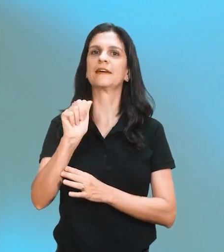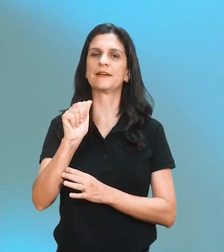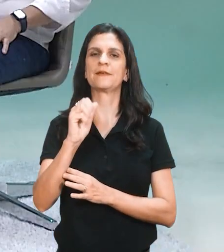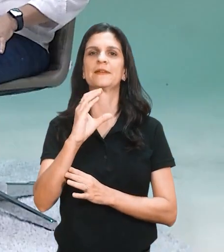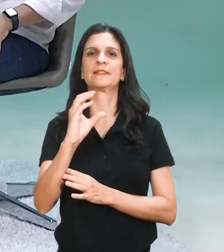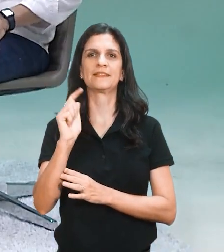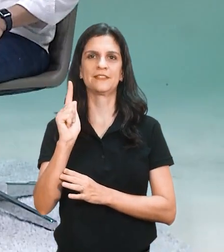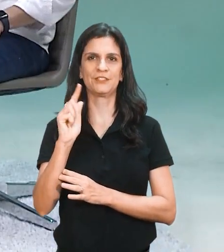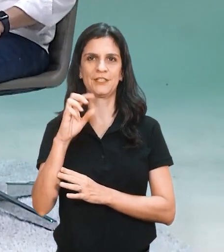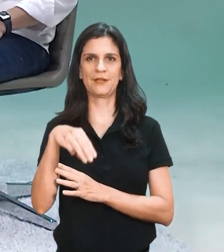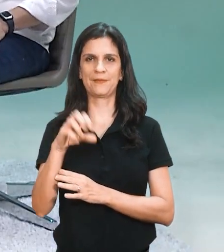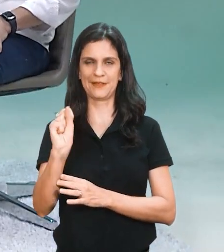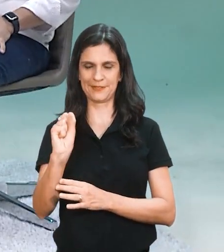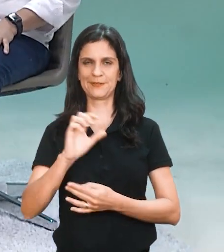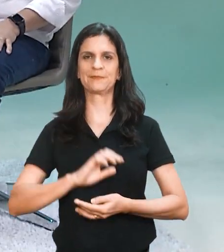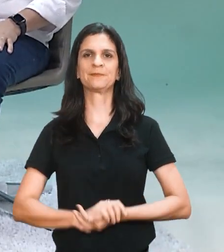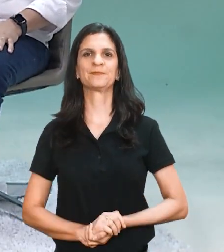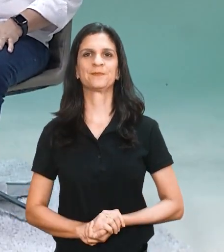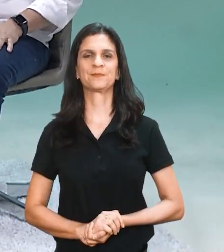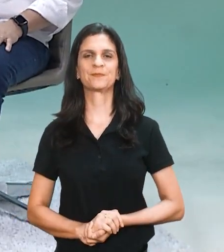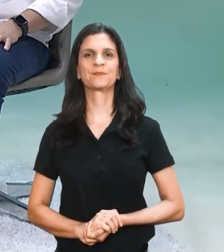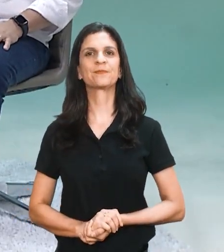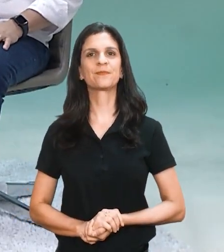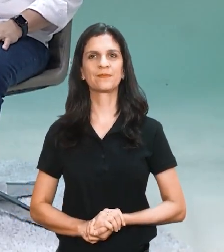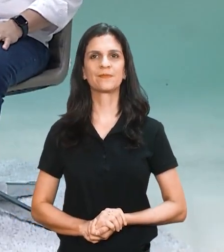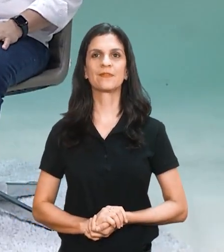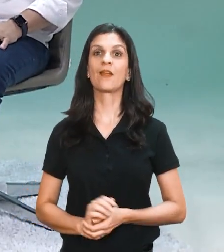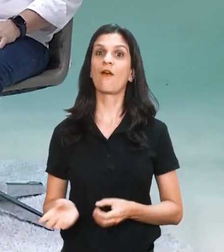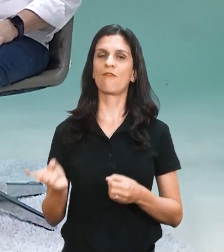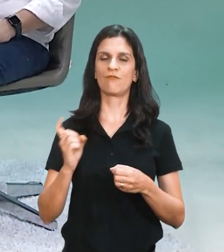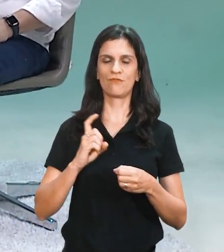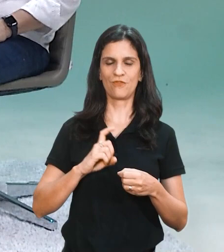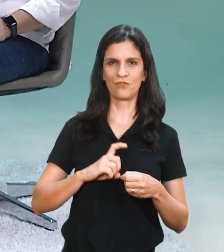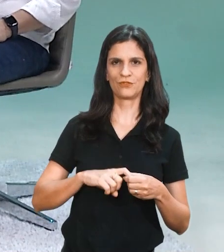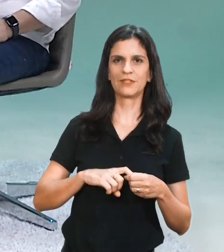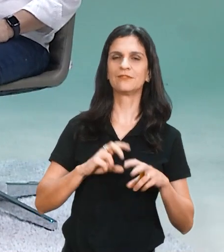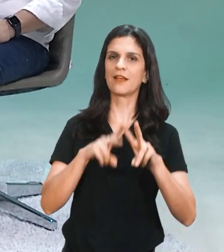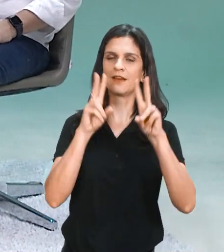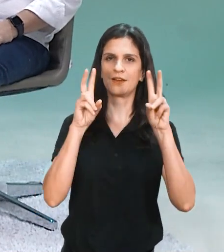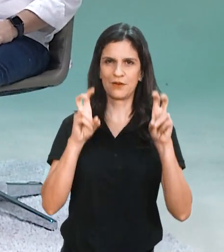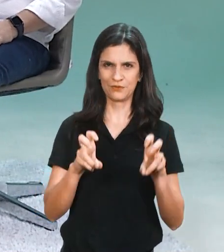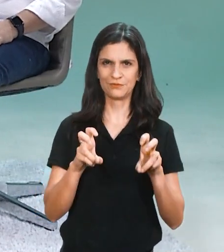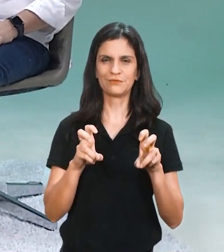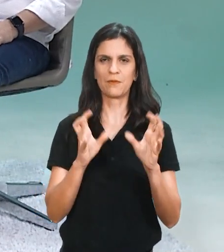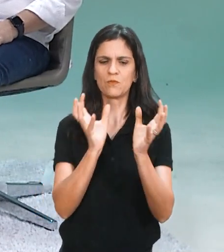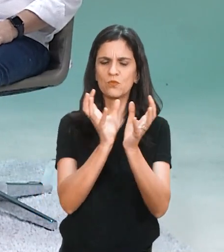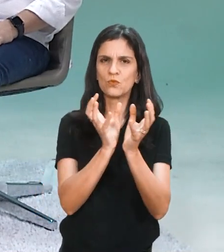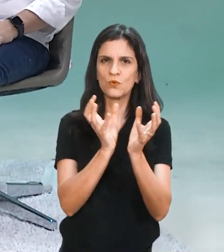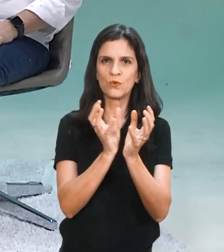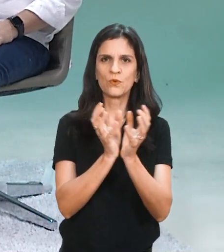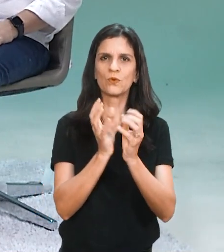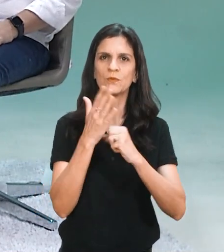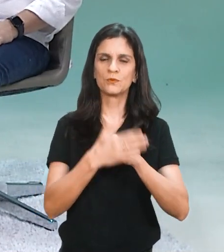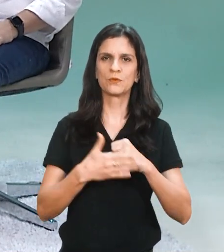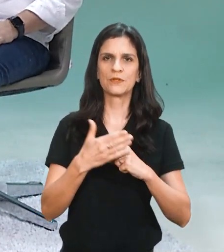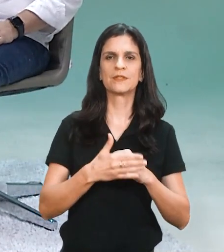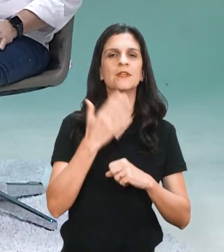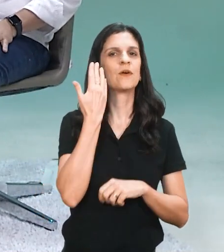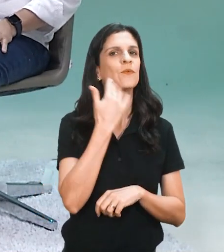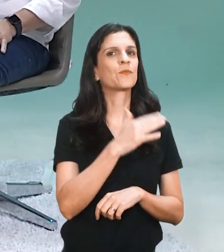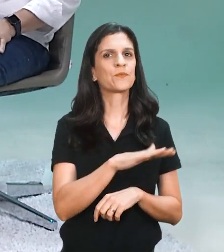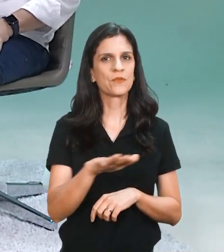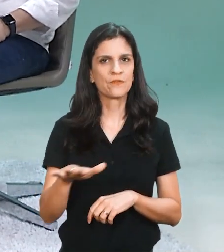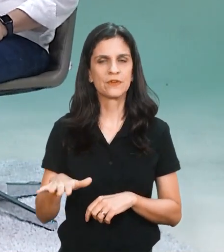CGMS. Vereador, voltando para o nosso gancho do primeiro bloco, em relação a essa rede de proteção da